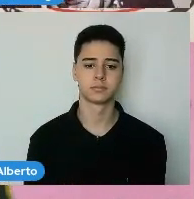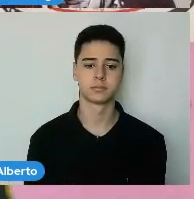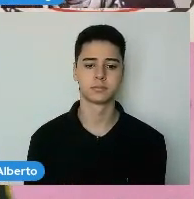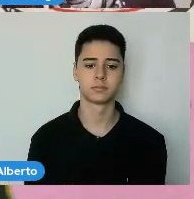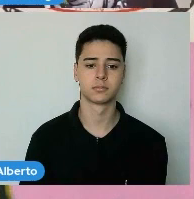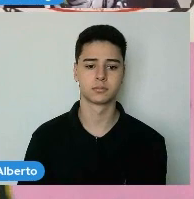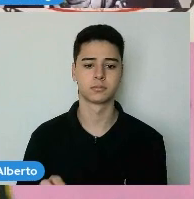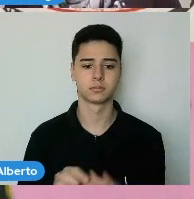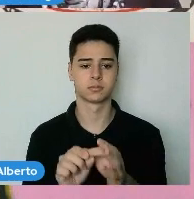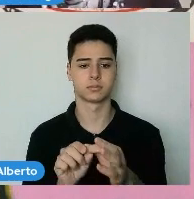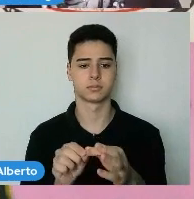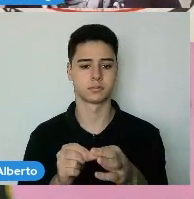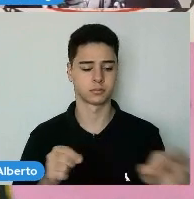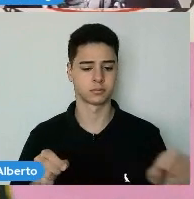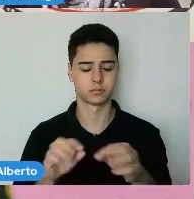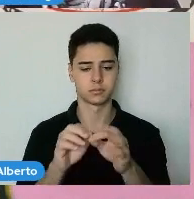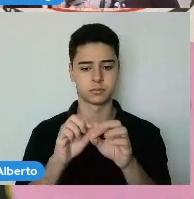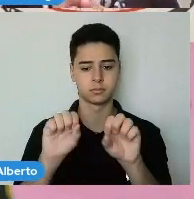rachado no chão, né?